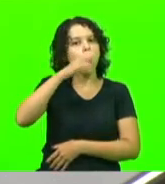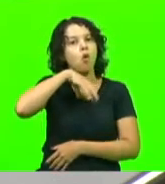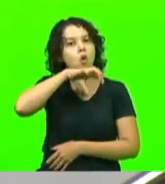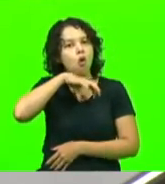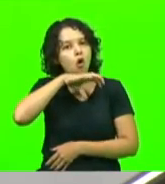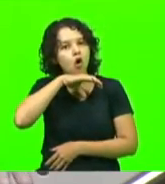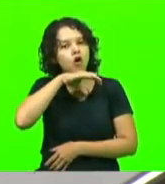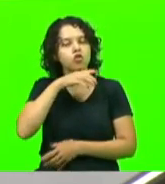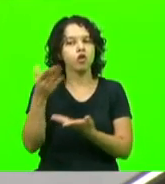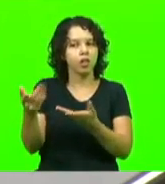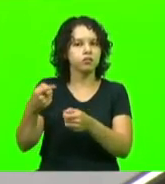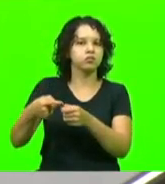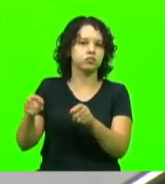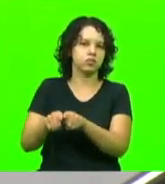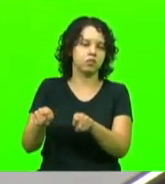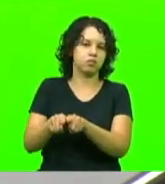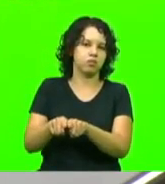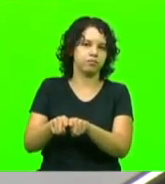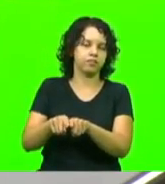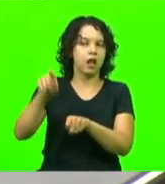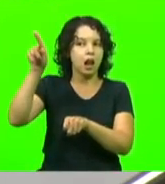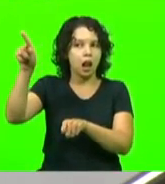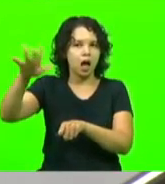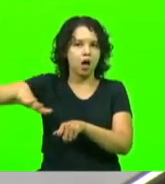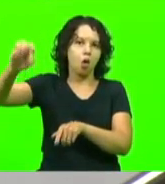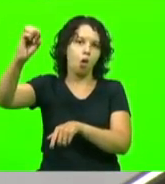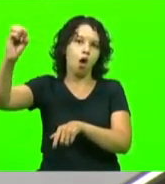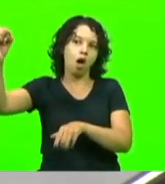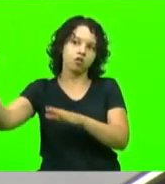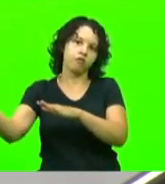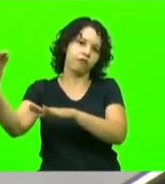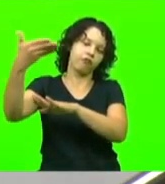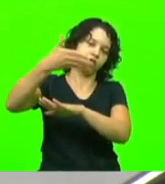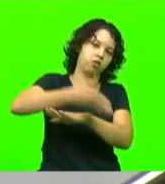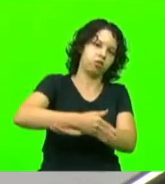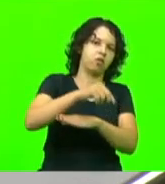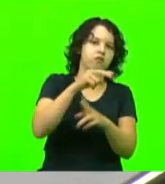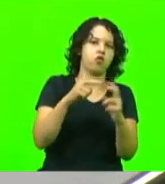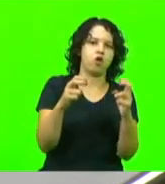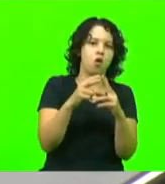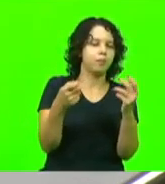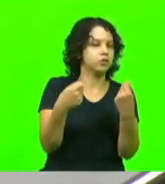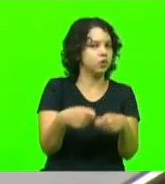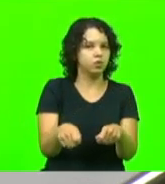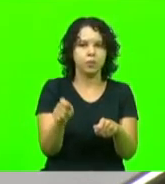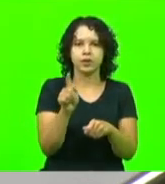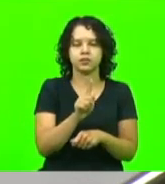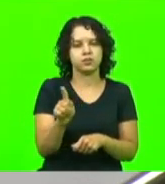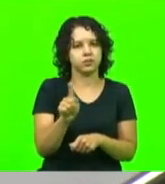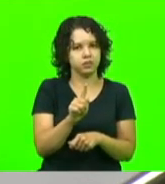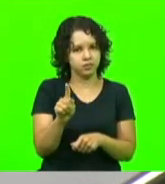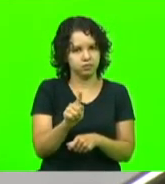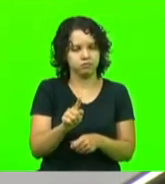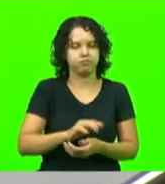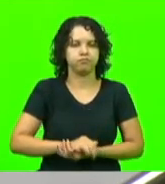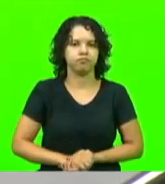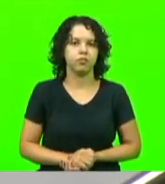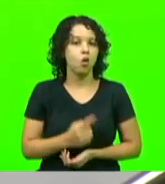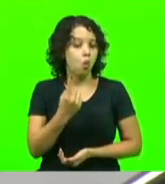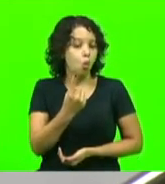não precisam vir de ambulância do oeste de Santa Catarina até Florianópolis para tomar uma injeção,